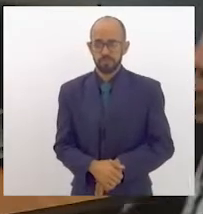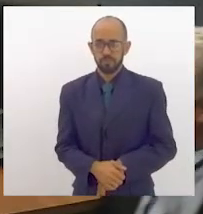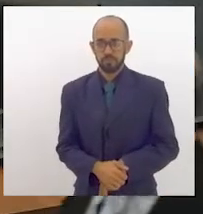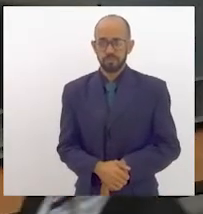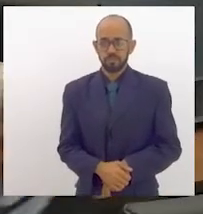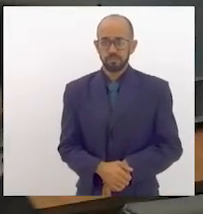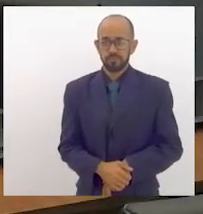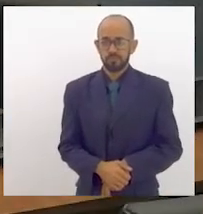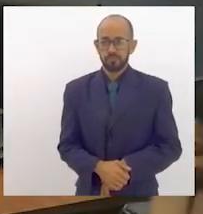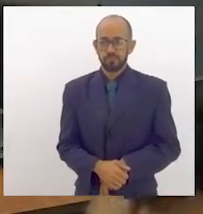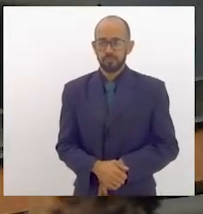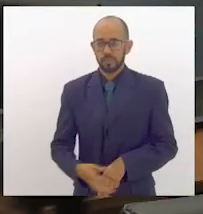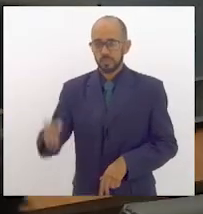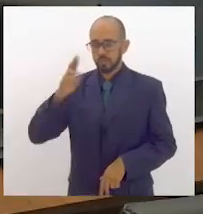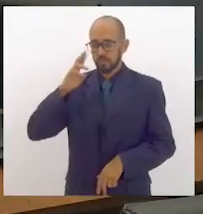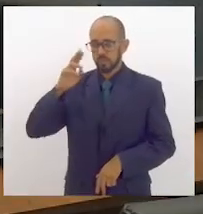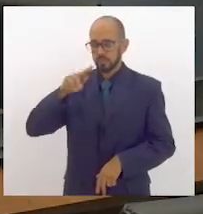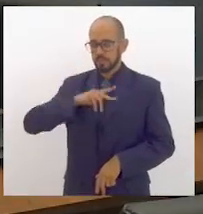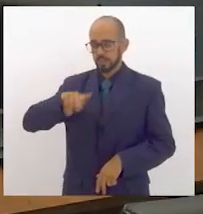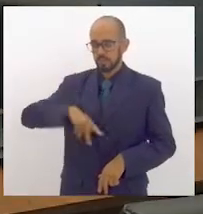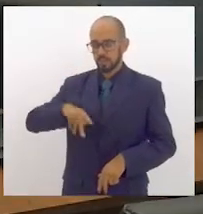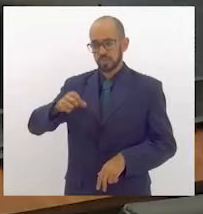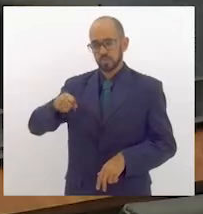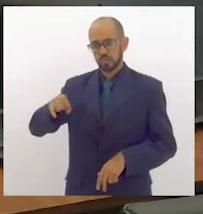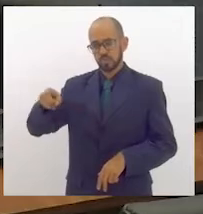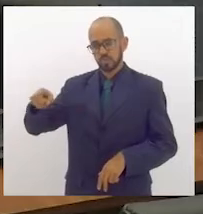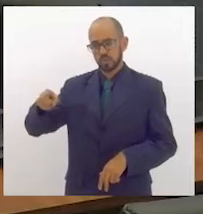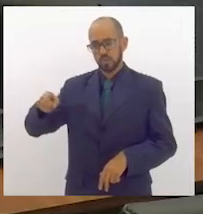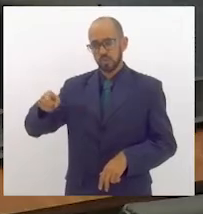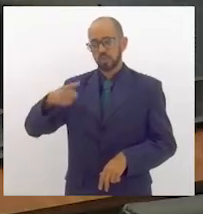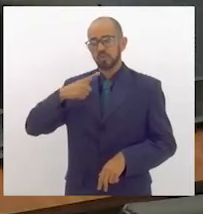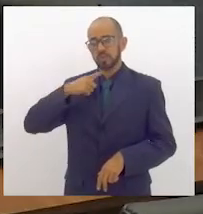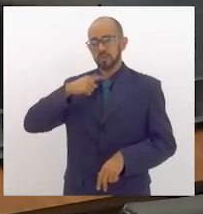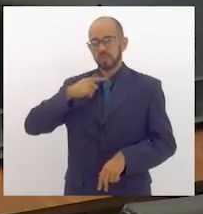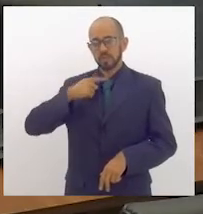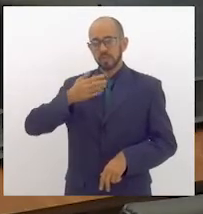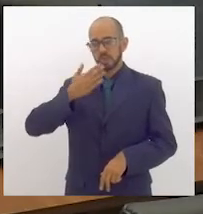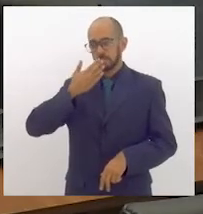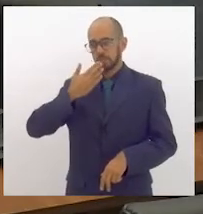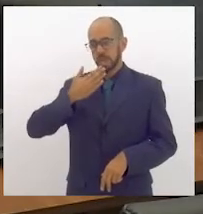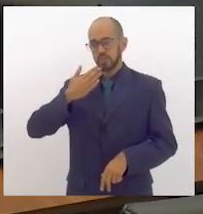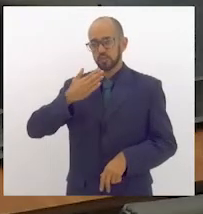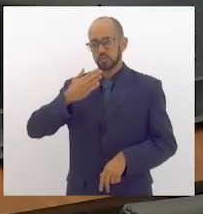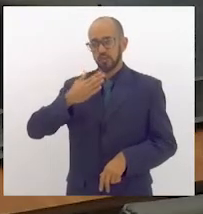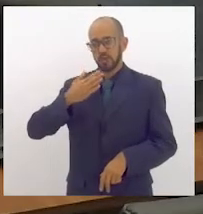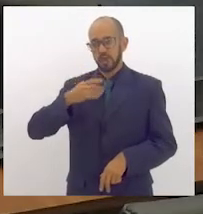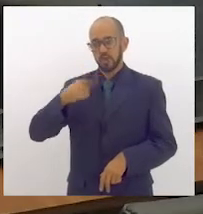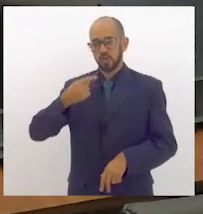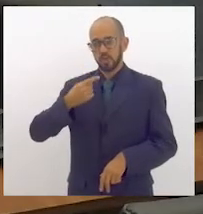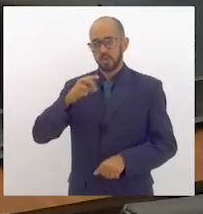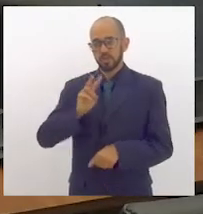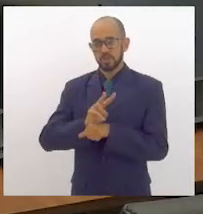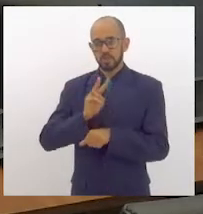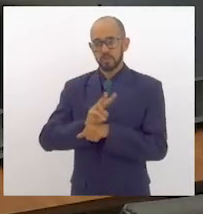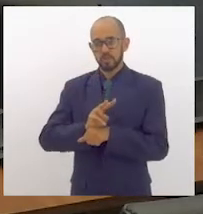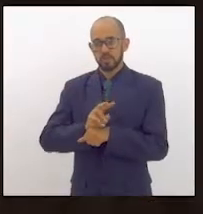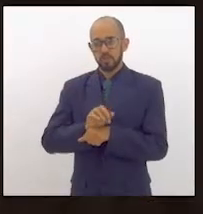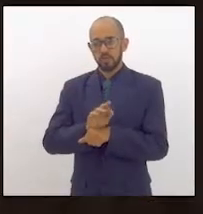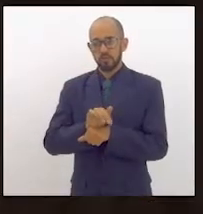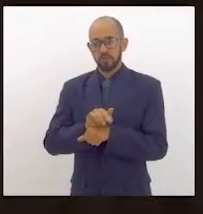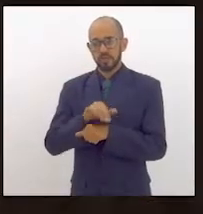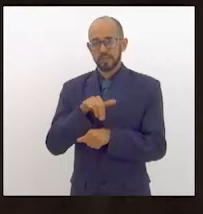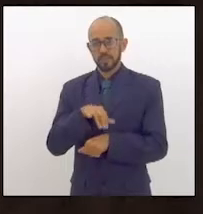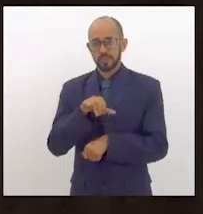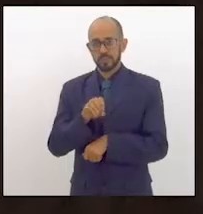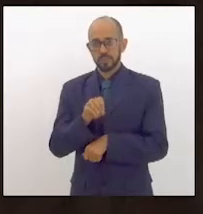o presidente se vossa excelência' desejam faço um apelo ao nosso defensor Francisco de